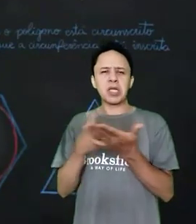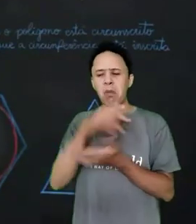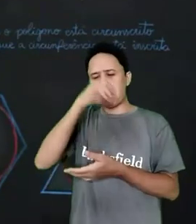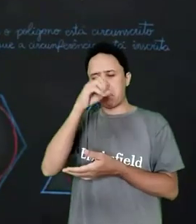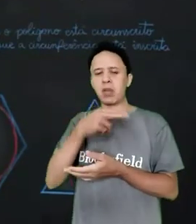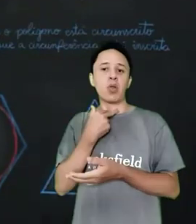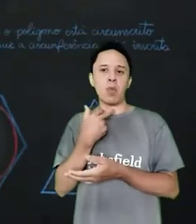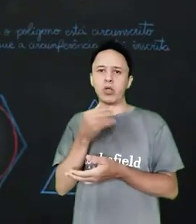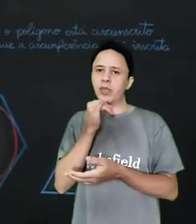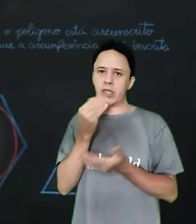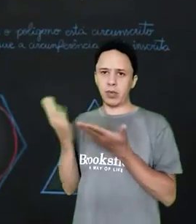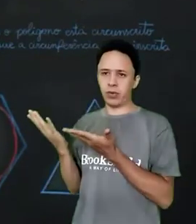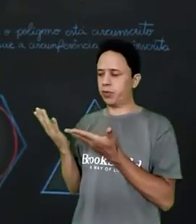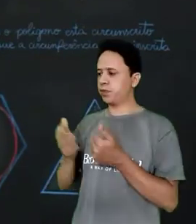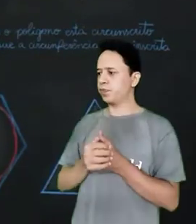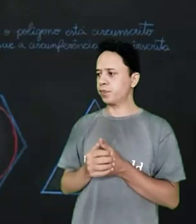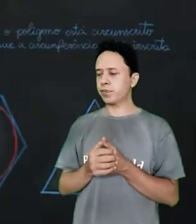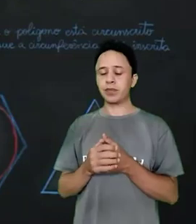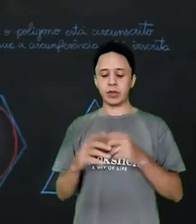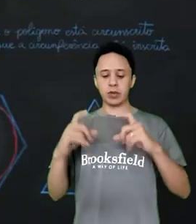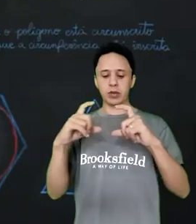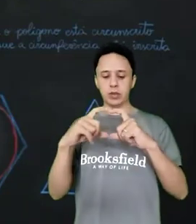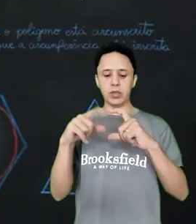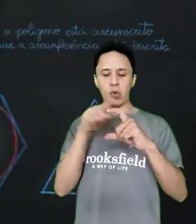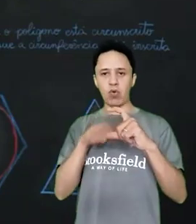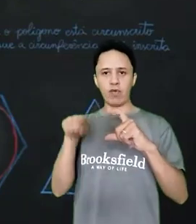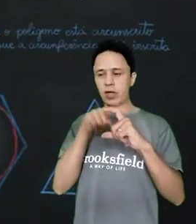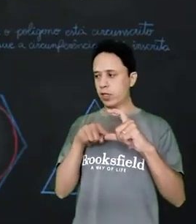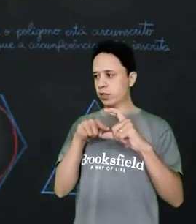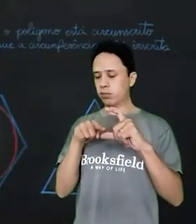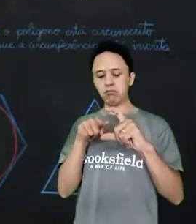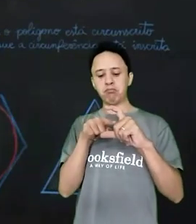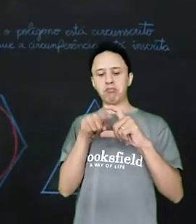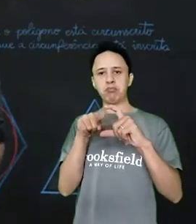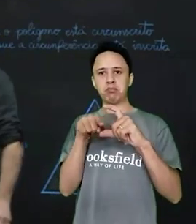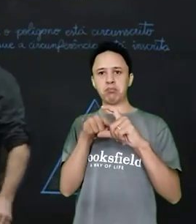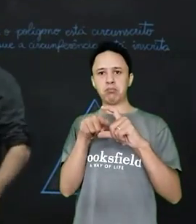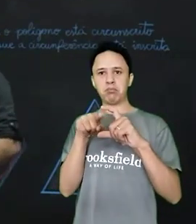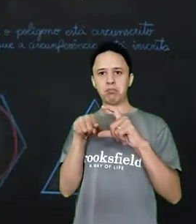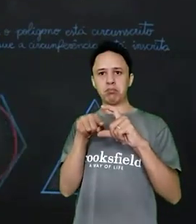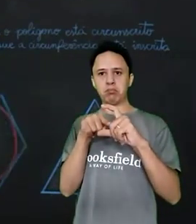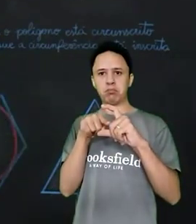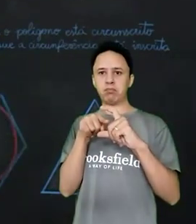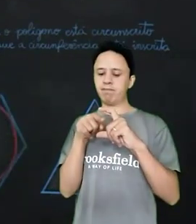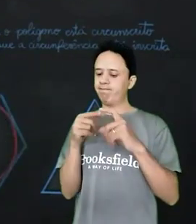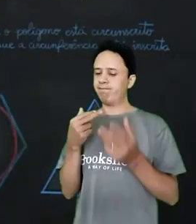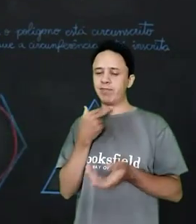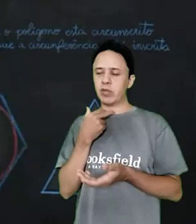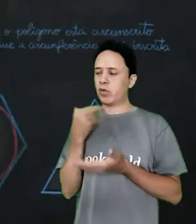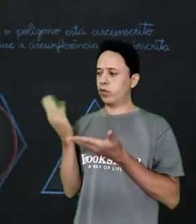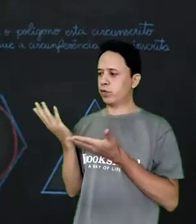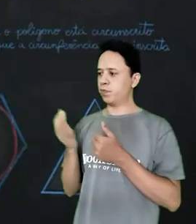exemplo, assim, eu não poderia pegar aqui, no caso, uma circunferência e desenhar esse triângulo aqui, por exemplo, tá?